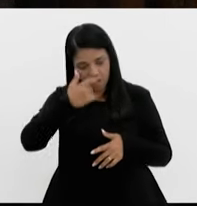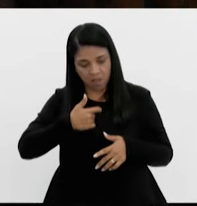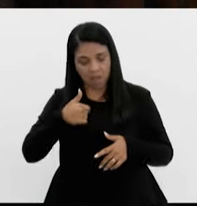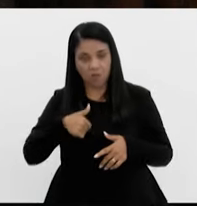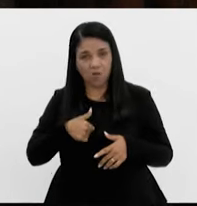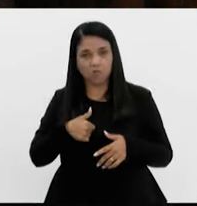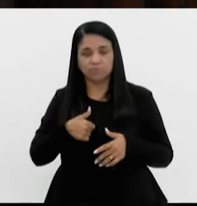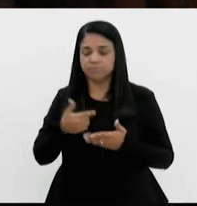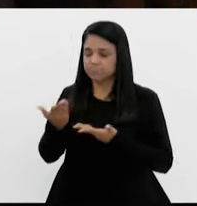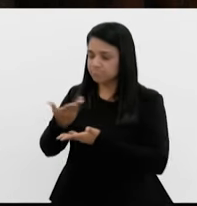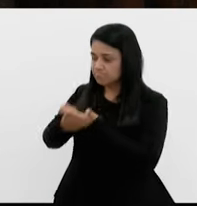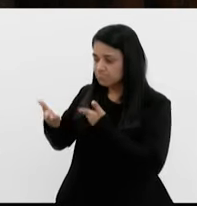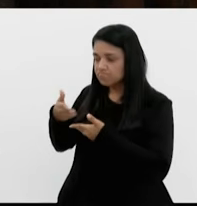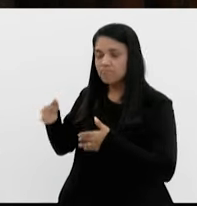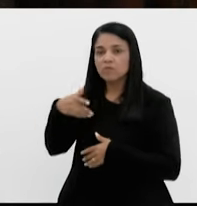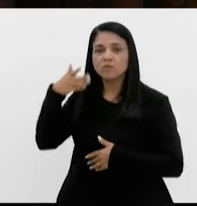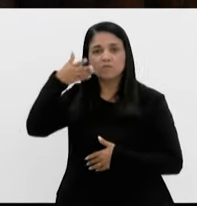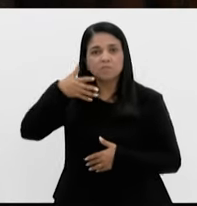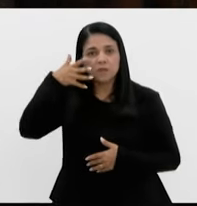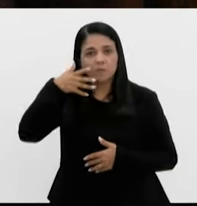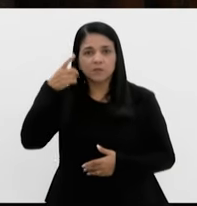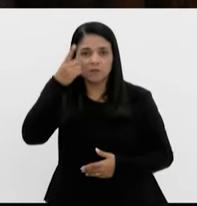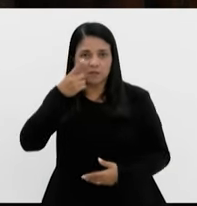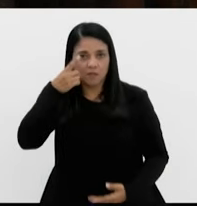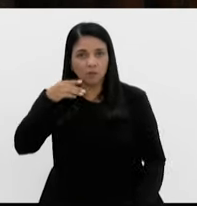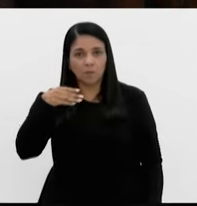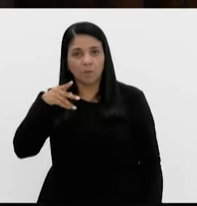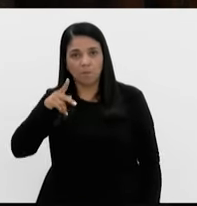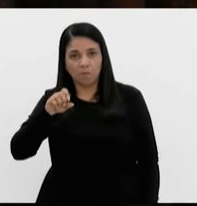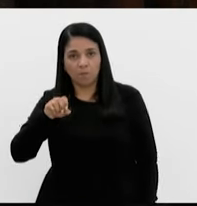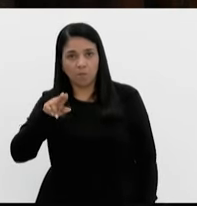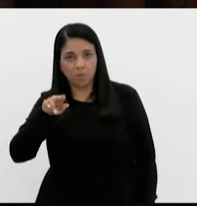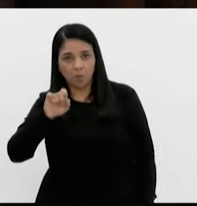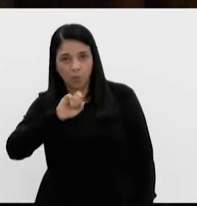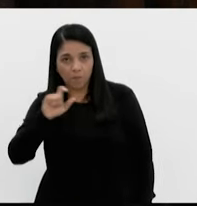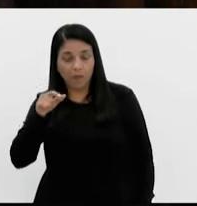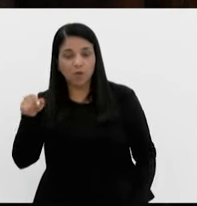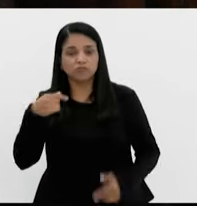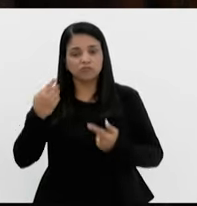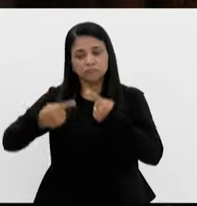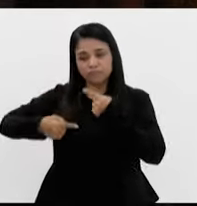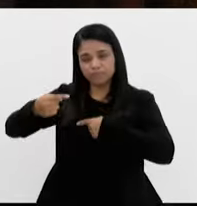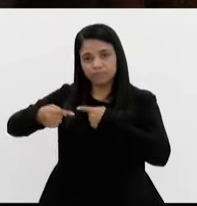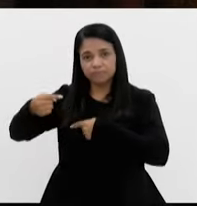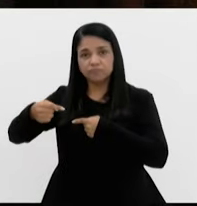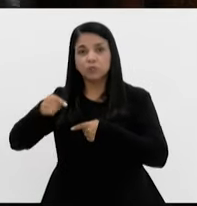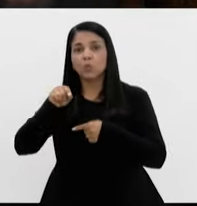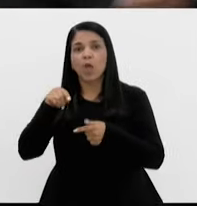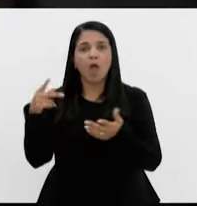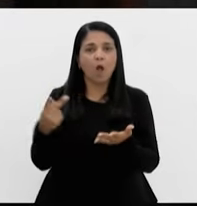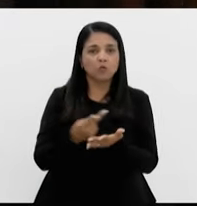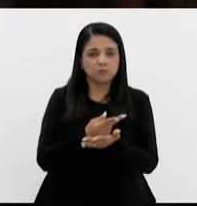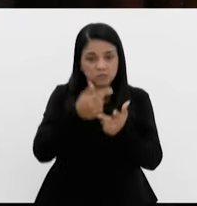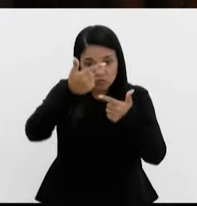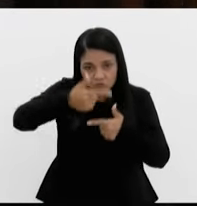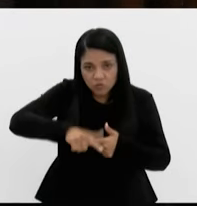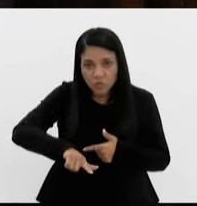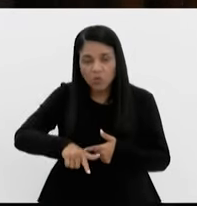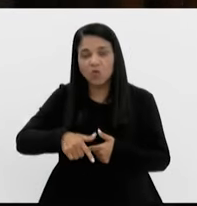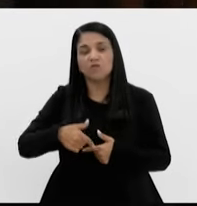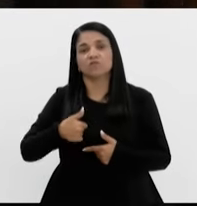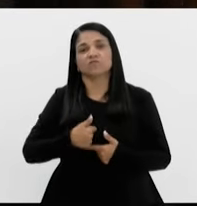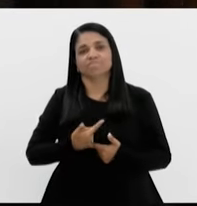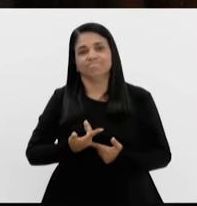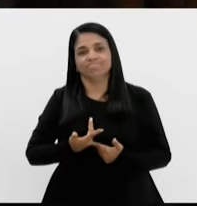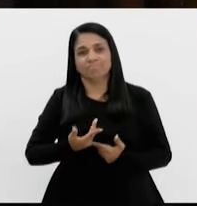Deputado Felipe pel e nós comentávamos sobre o que vem acontecendo mais uma degradação mais um tapa na cara